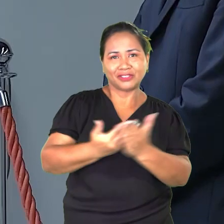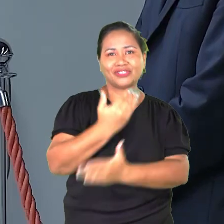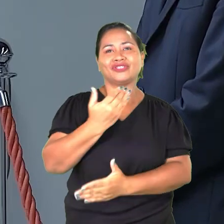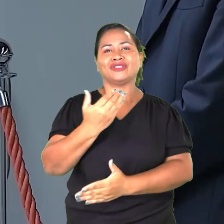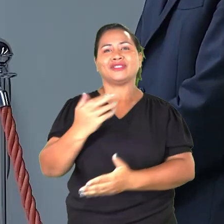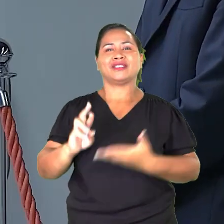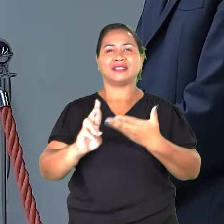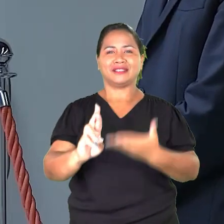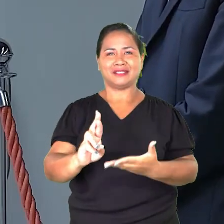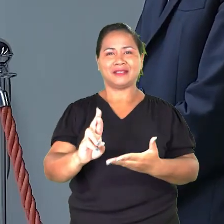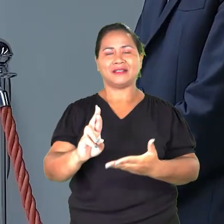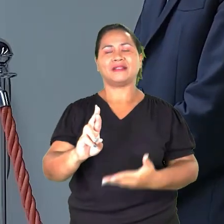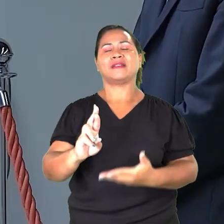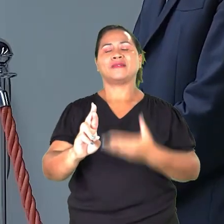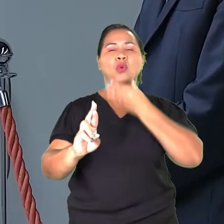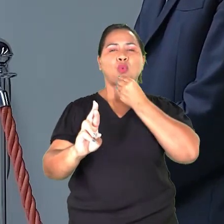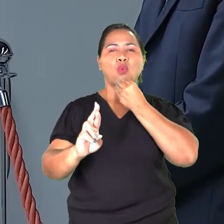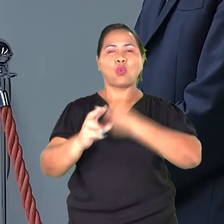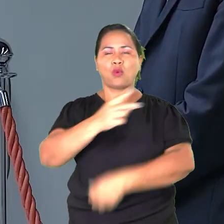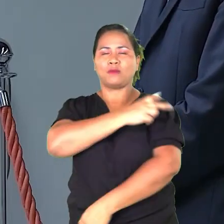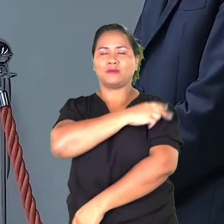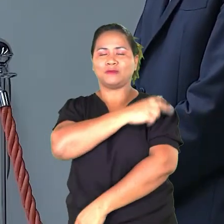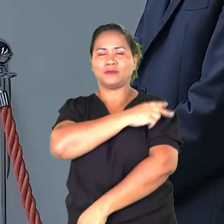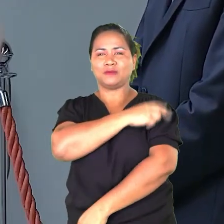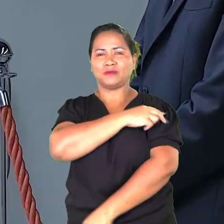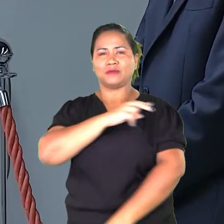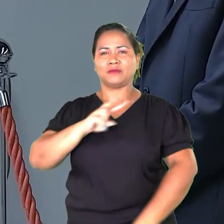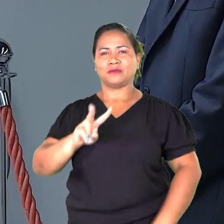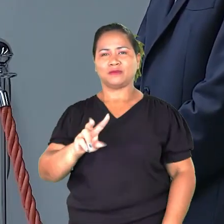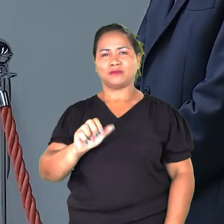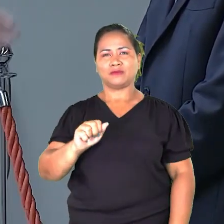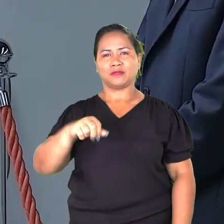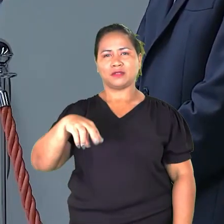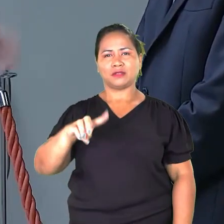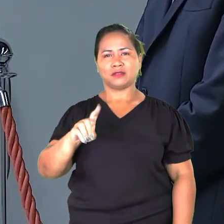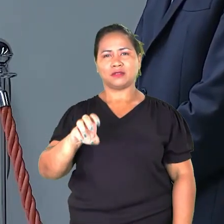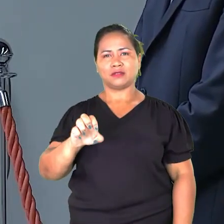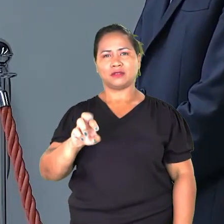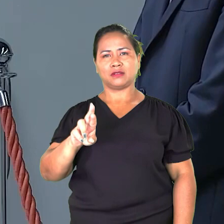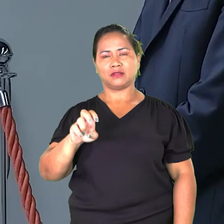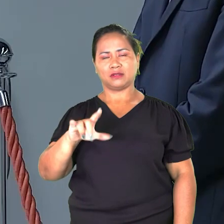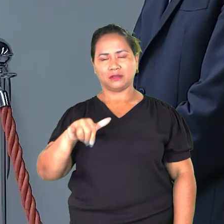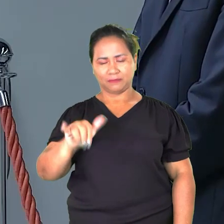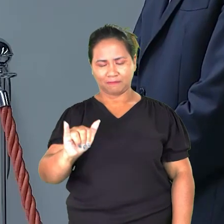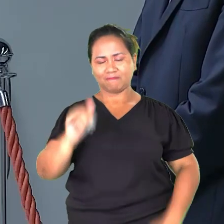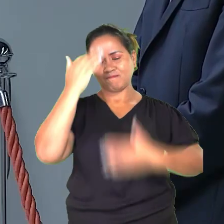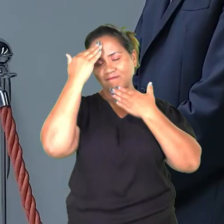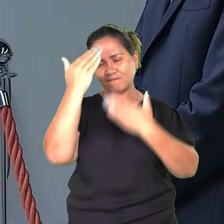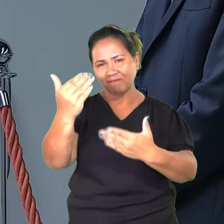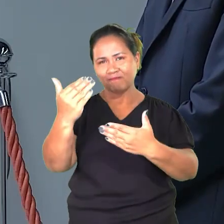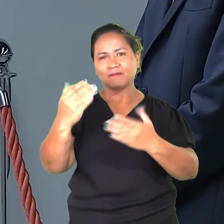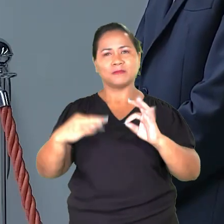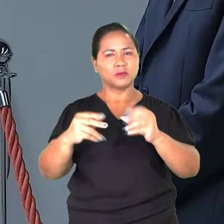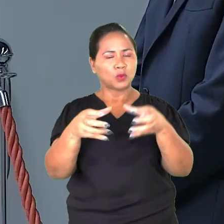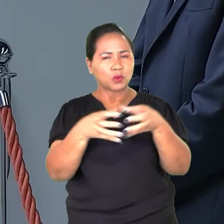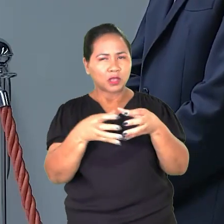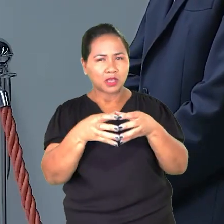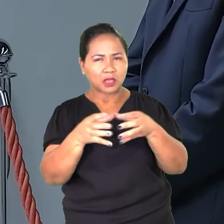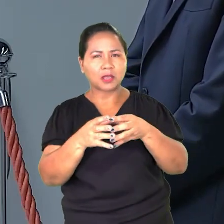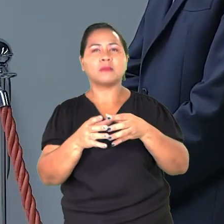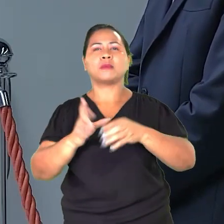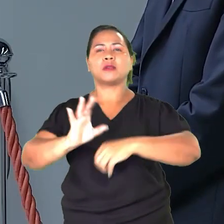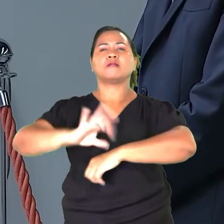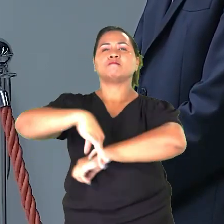Vanderlei Martins. E o que dizer da beleza inovadora desse espaço, pelo qual nós agradecemos a